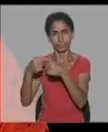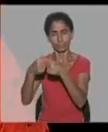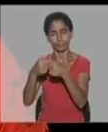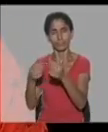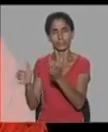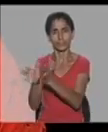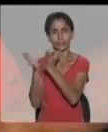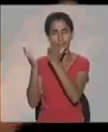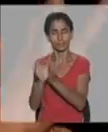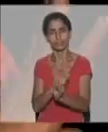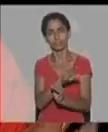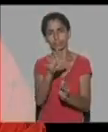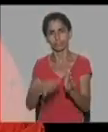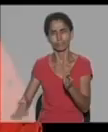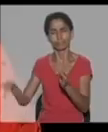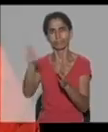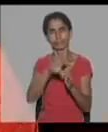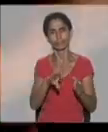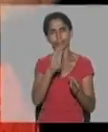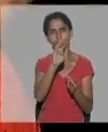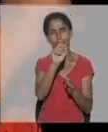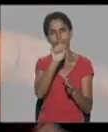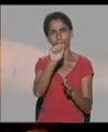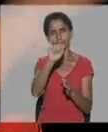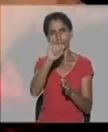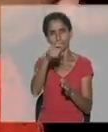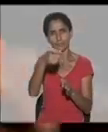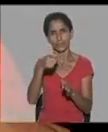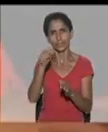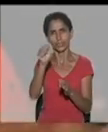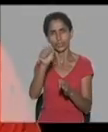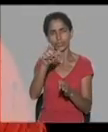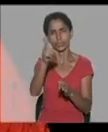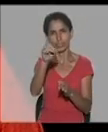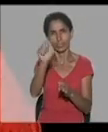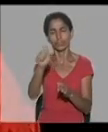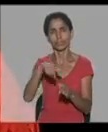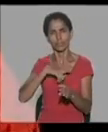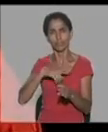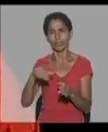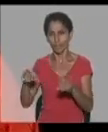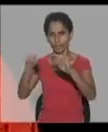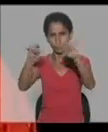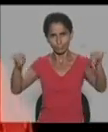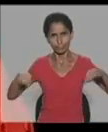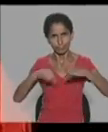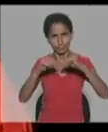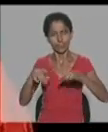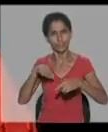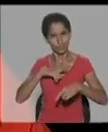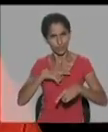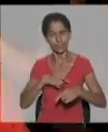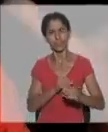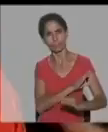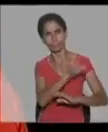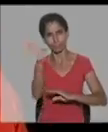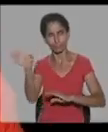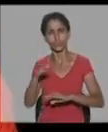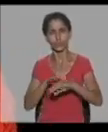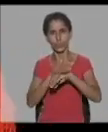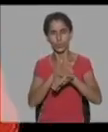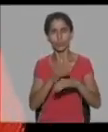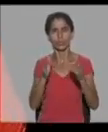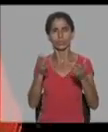a Baixada Fluminense até Rio Comprido. A gente tem um quintal aí, tinha um quintal, quer fazer uma noite de arte, então vamos